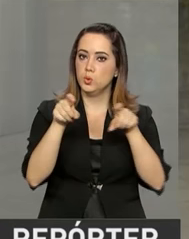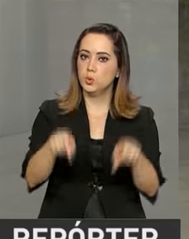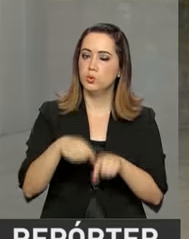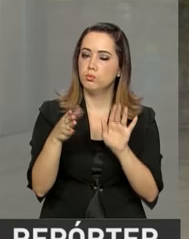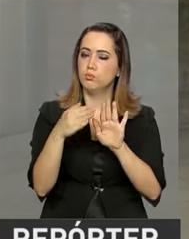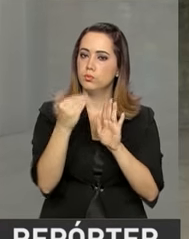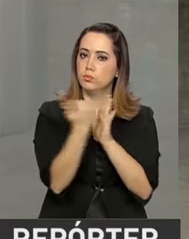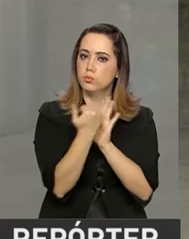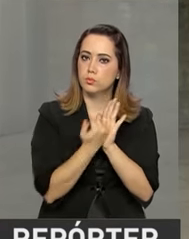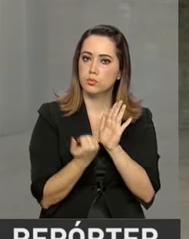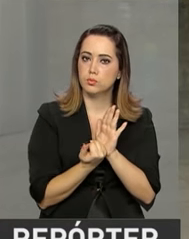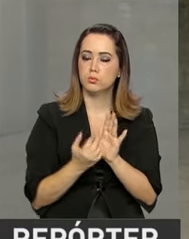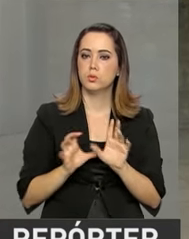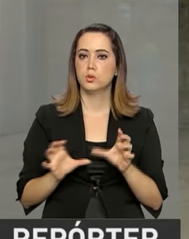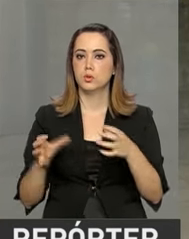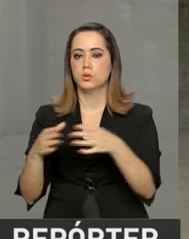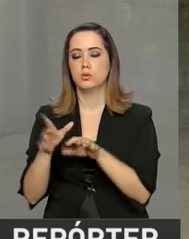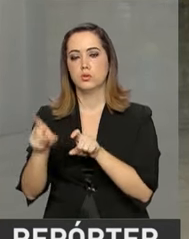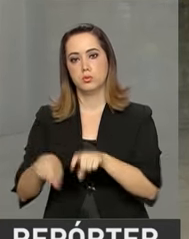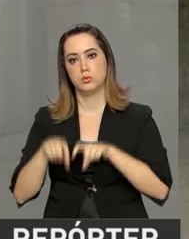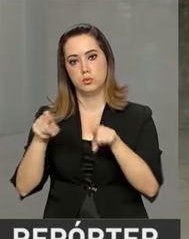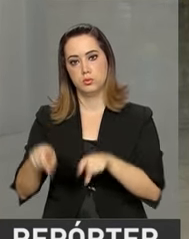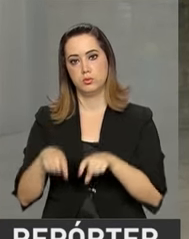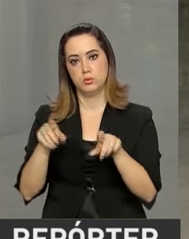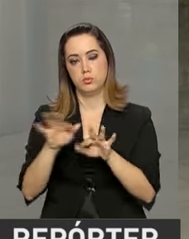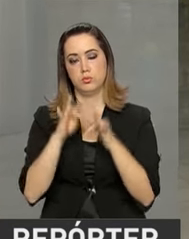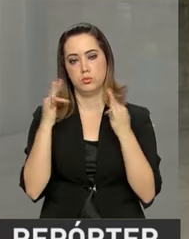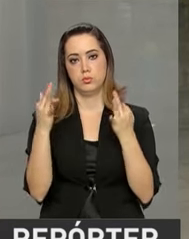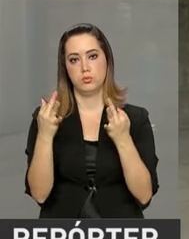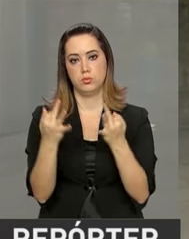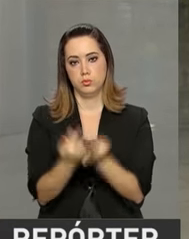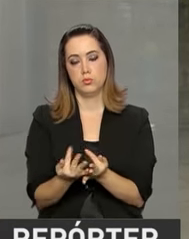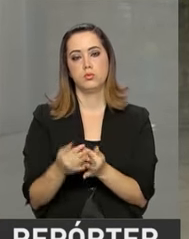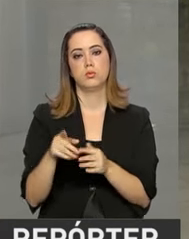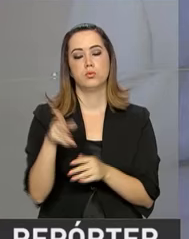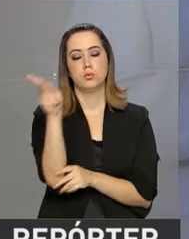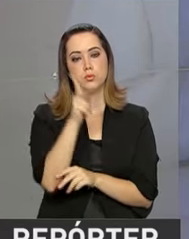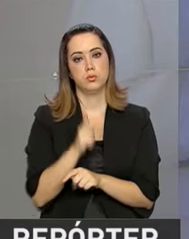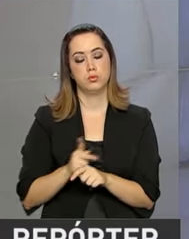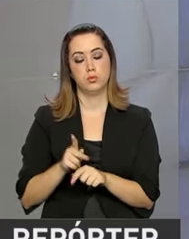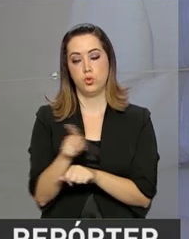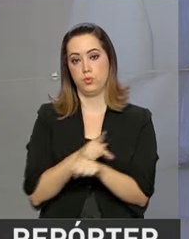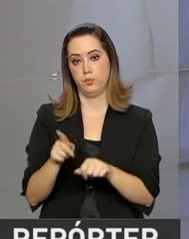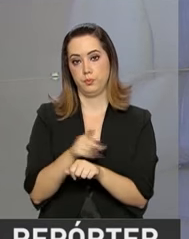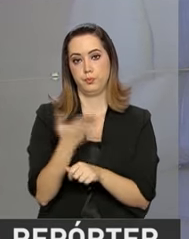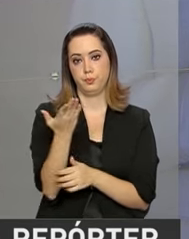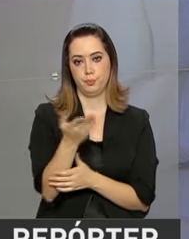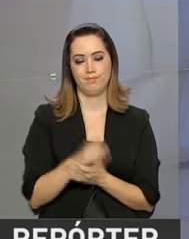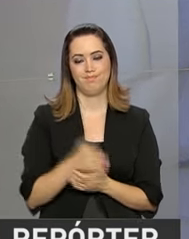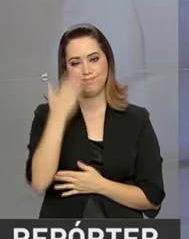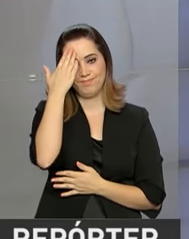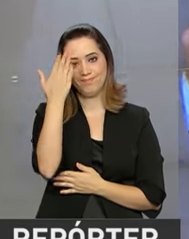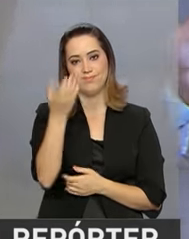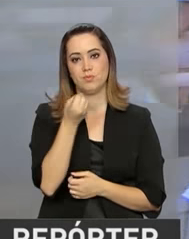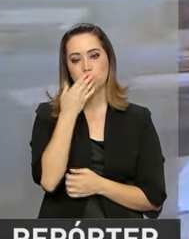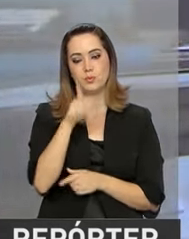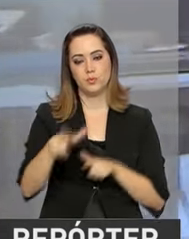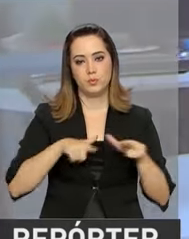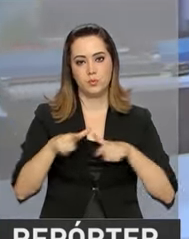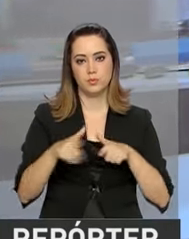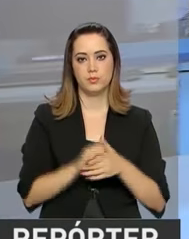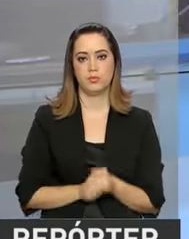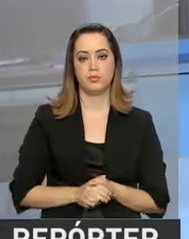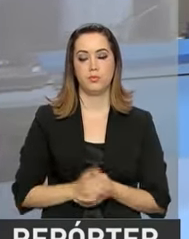a agricultores familiares no país. Eu volto com você no estúdio, Leandro. Obrigado, Paulo. Bom trabalho aí. E